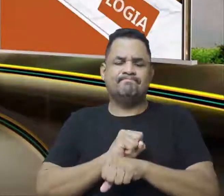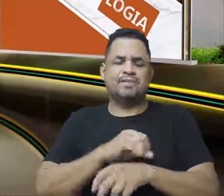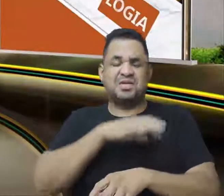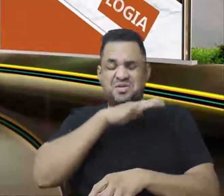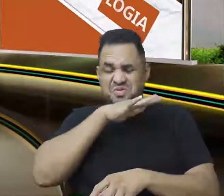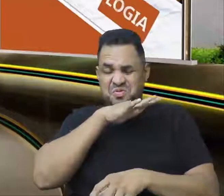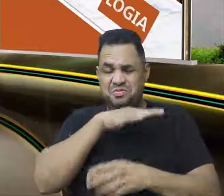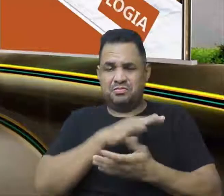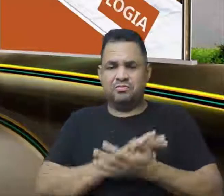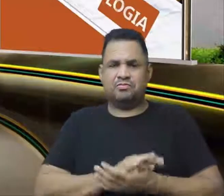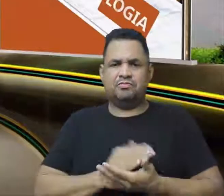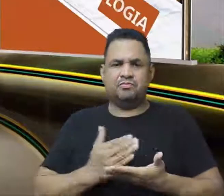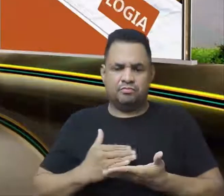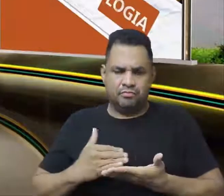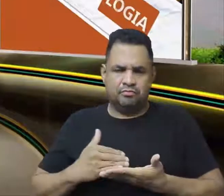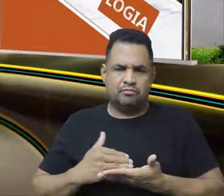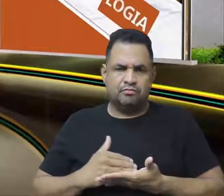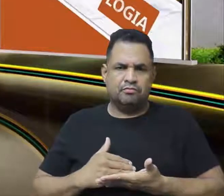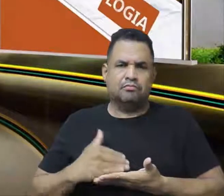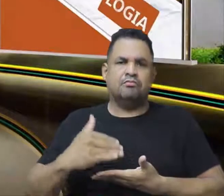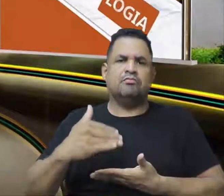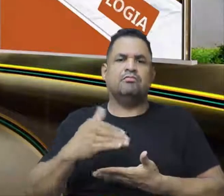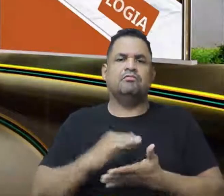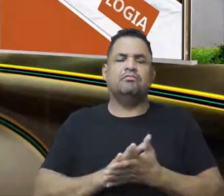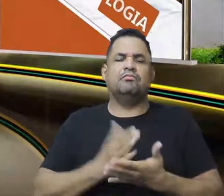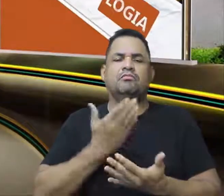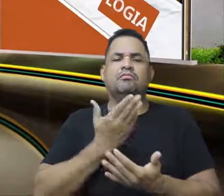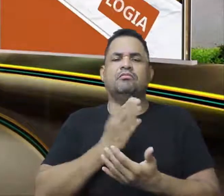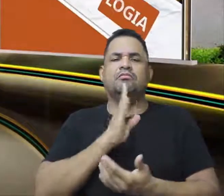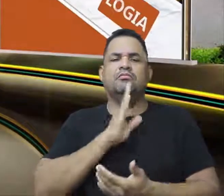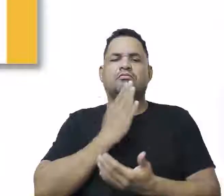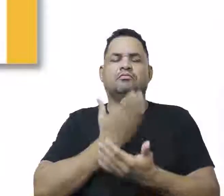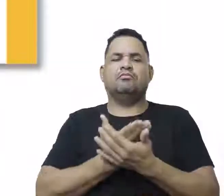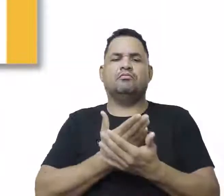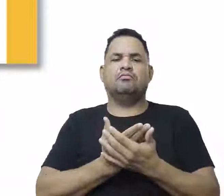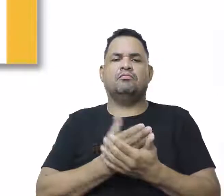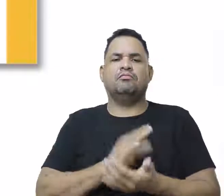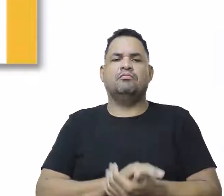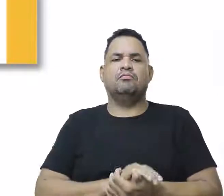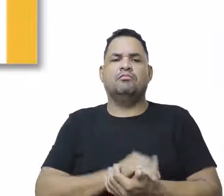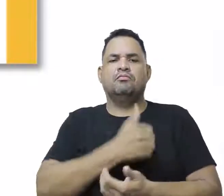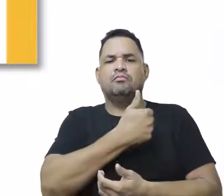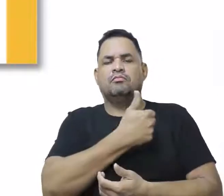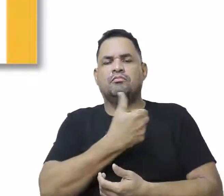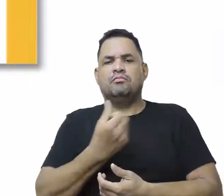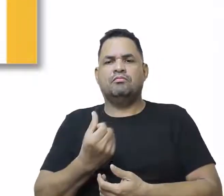Tá certo vamos lá então vamos conhecer a nossa aula de hoje aula